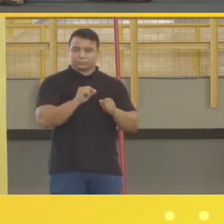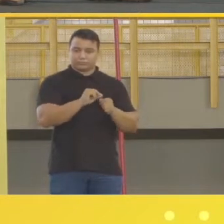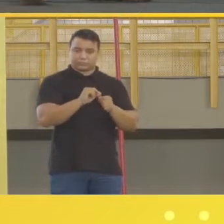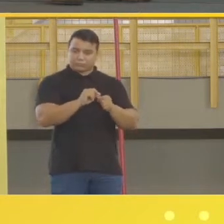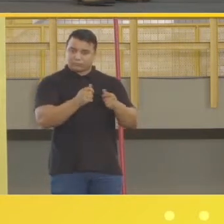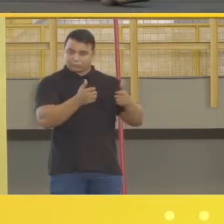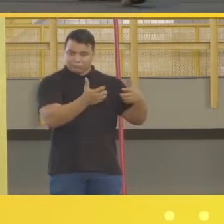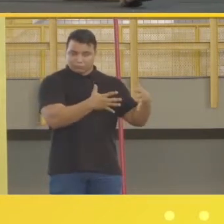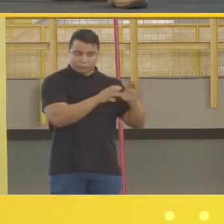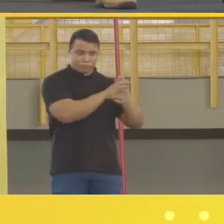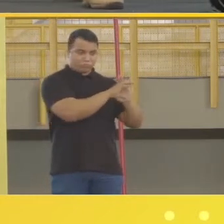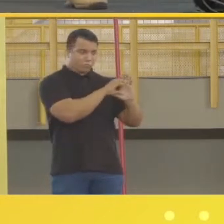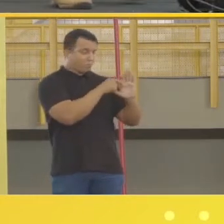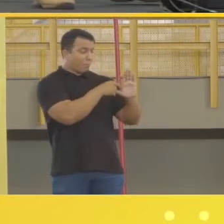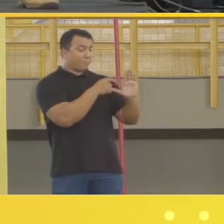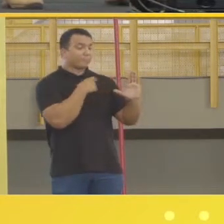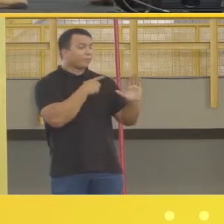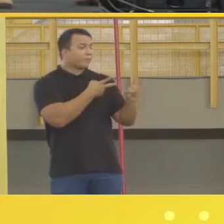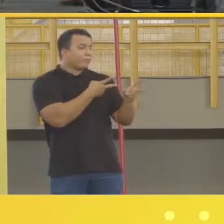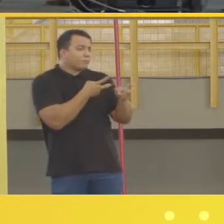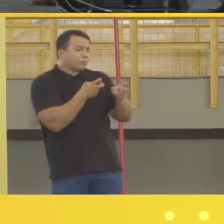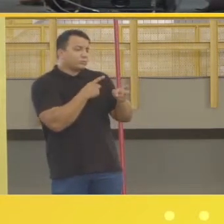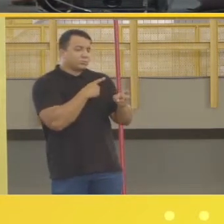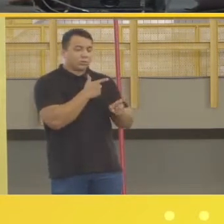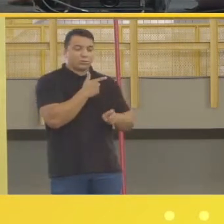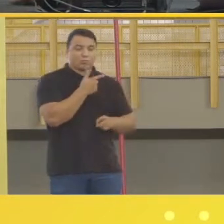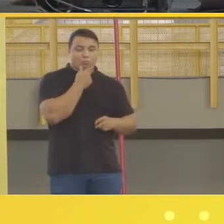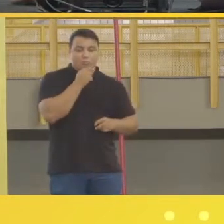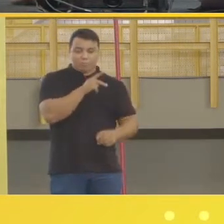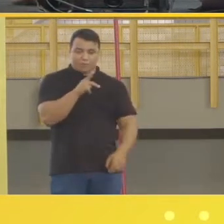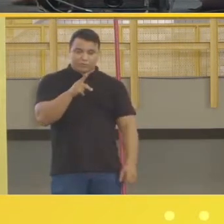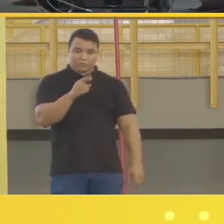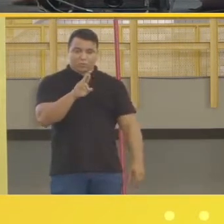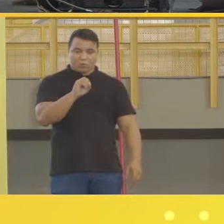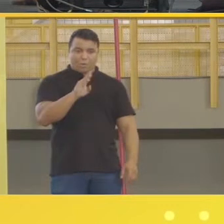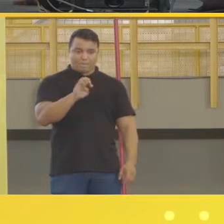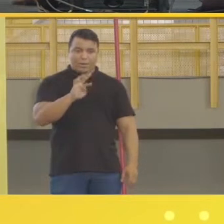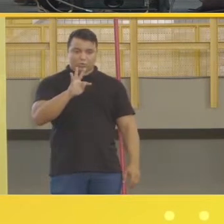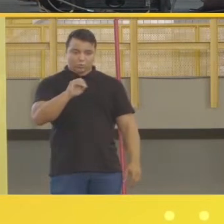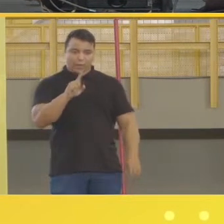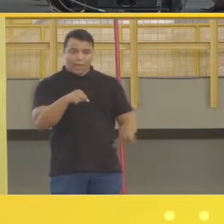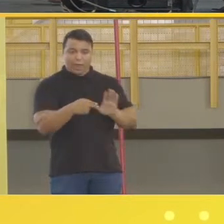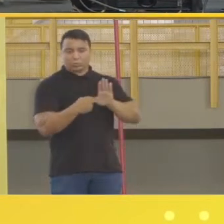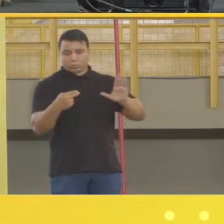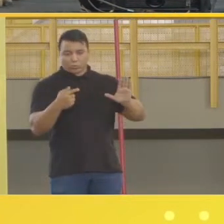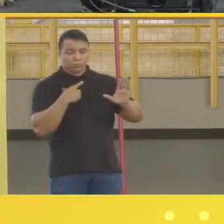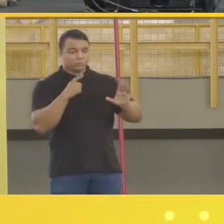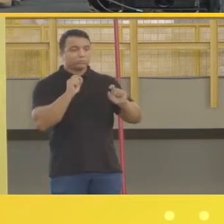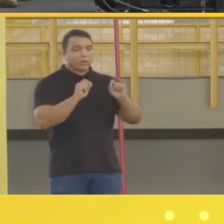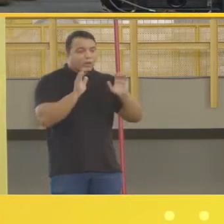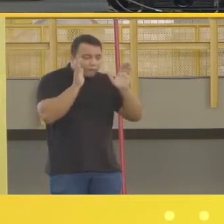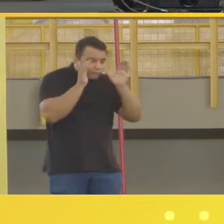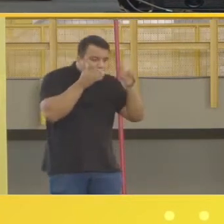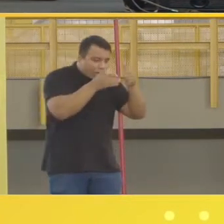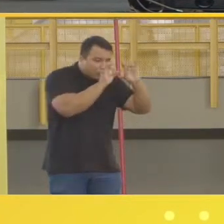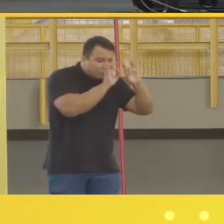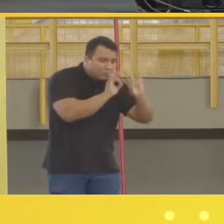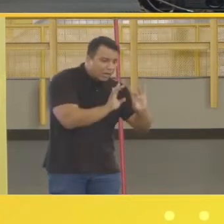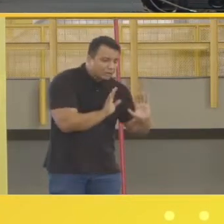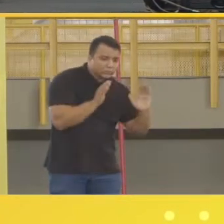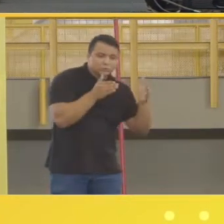capítulo em especial, nós vamos perceber que o professor Roberto da Mata, ele vai dedicar uma especial